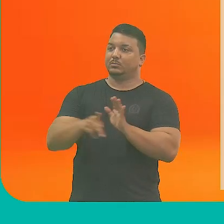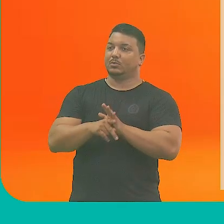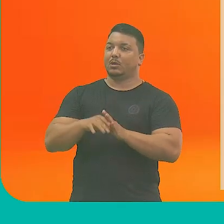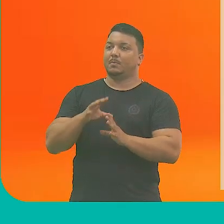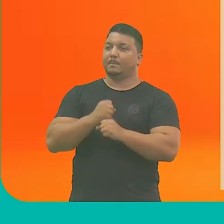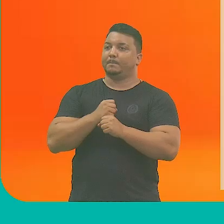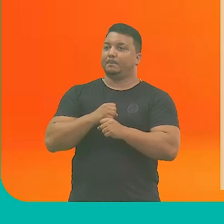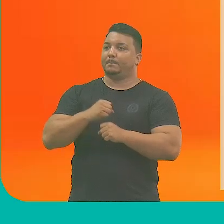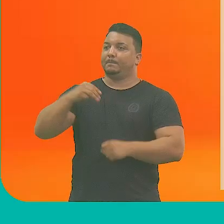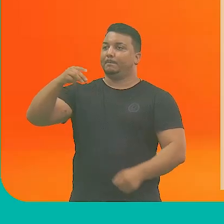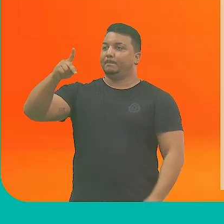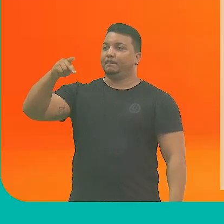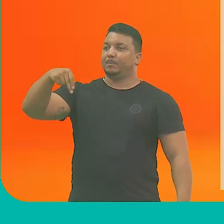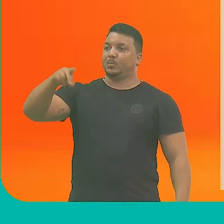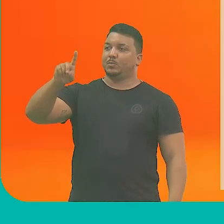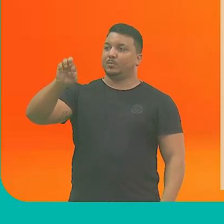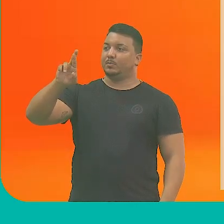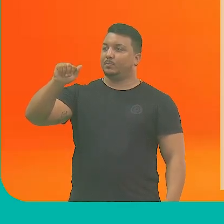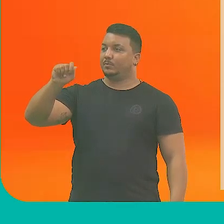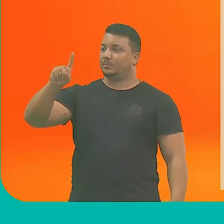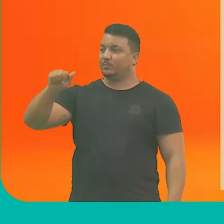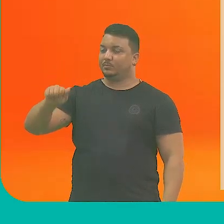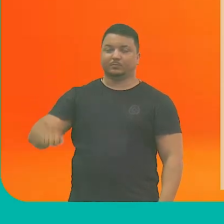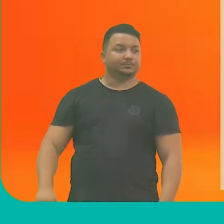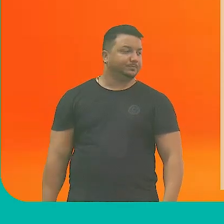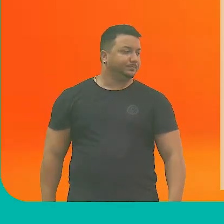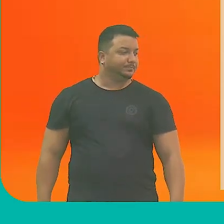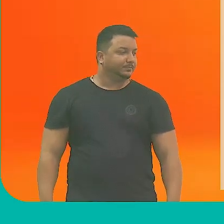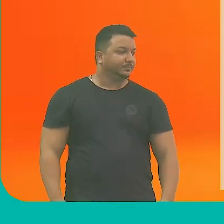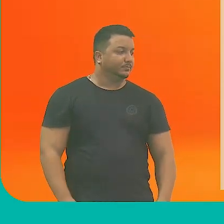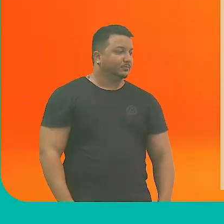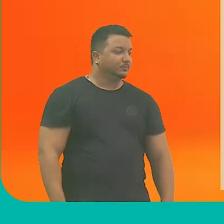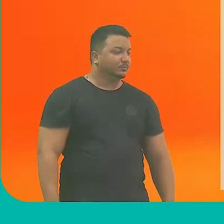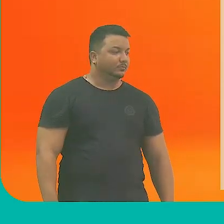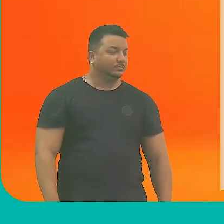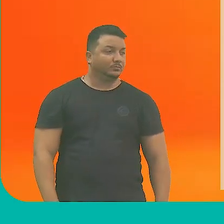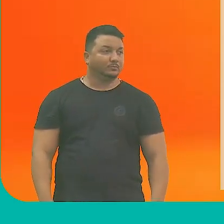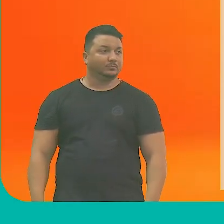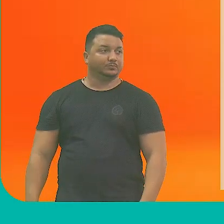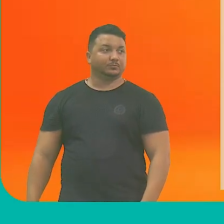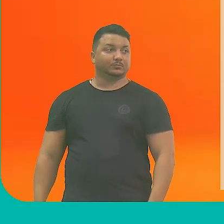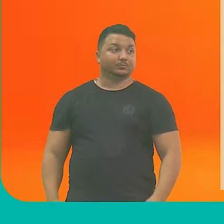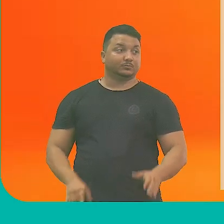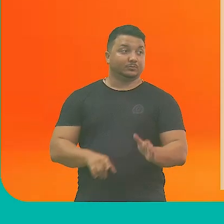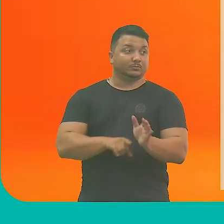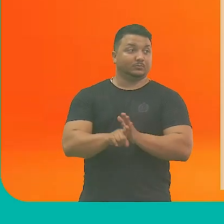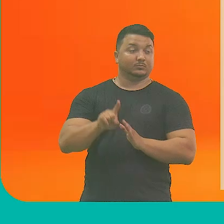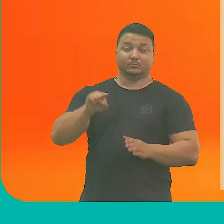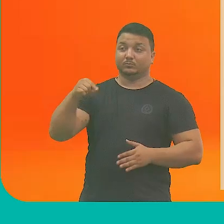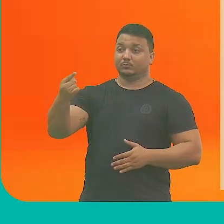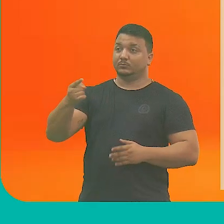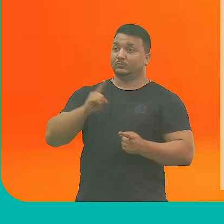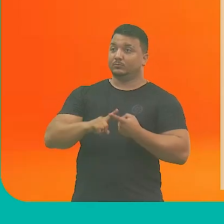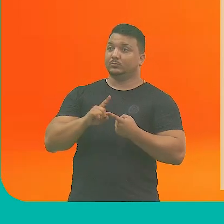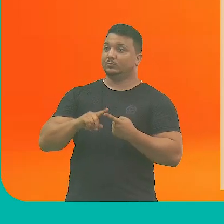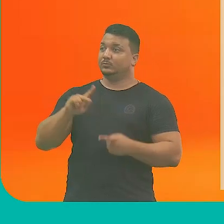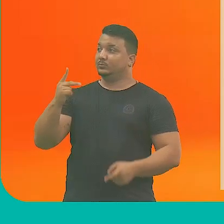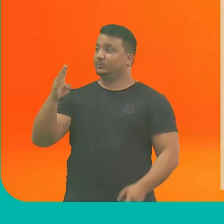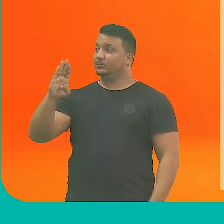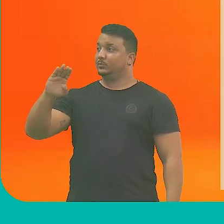ponderada. Tá? Vamos avançar. A próxima questão também da habilidade